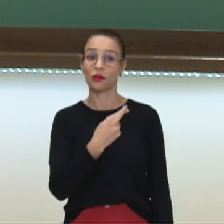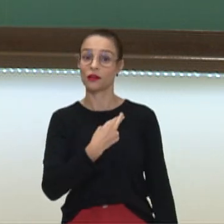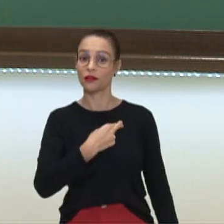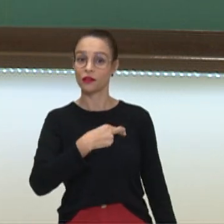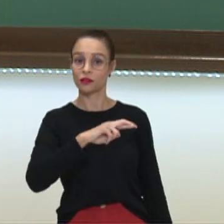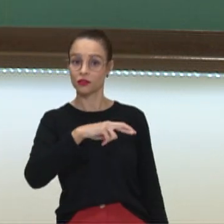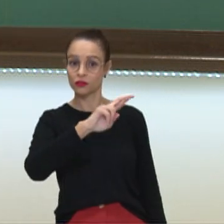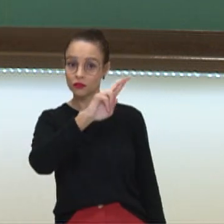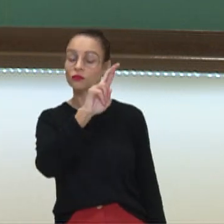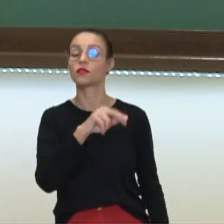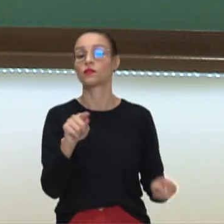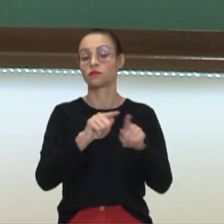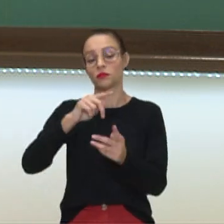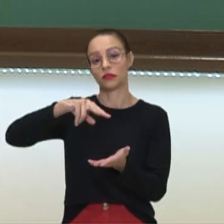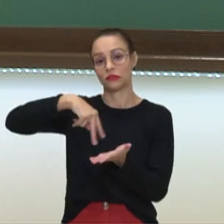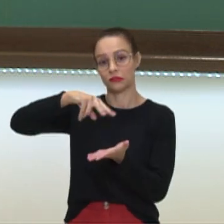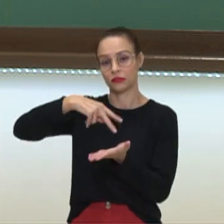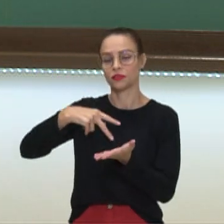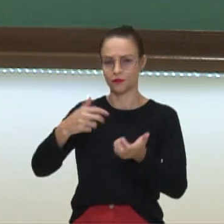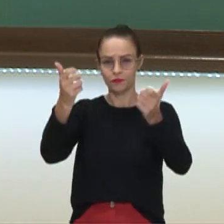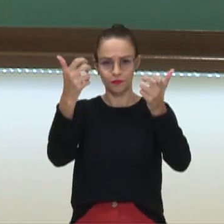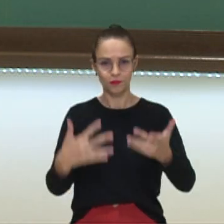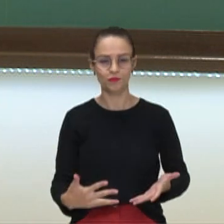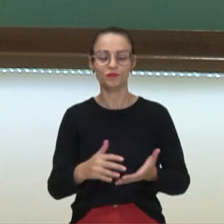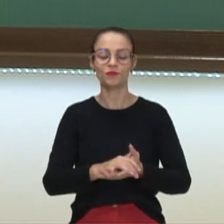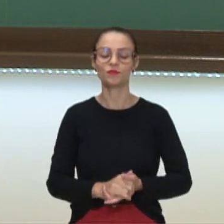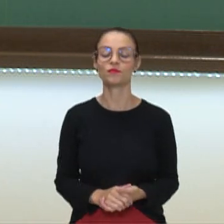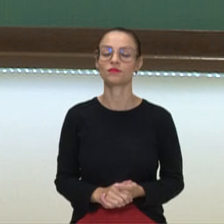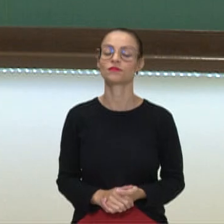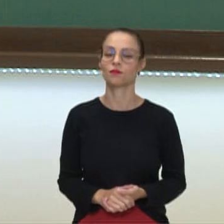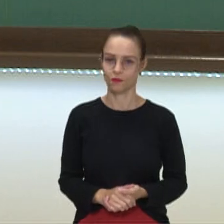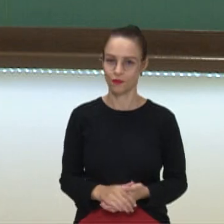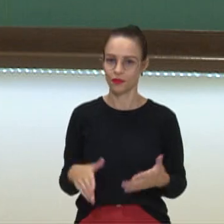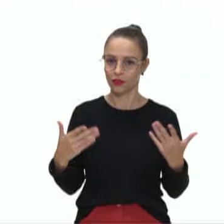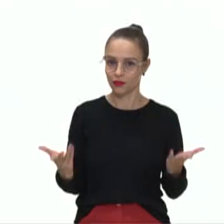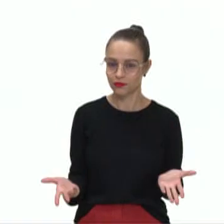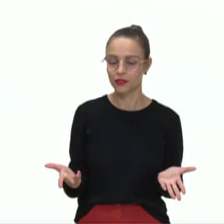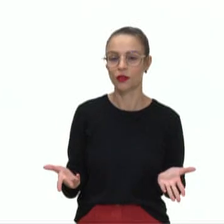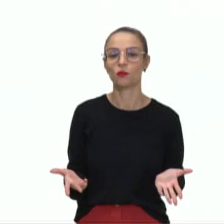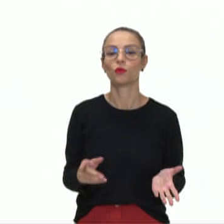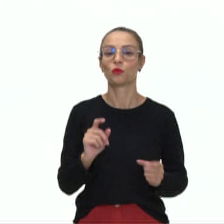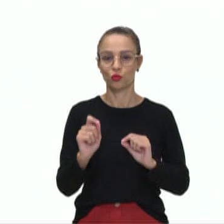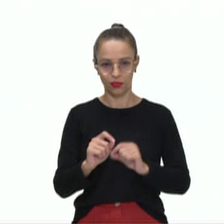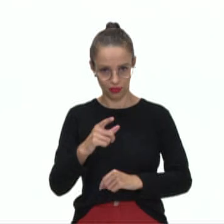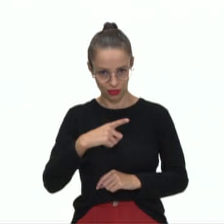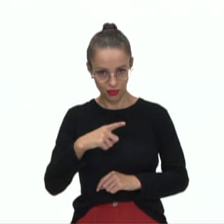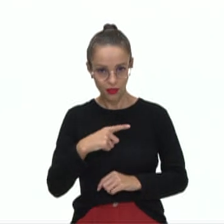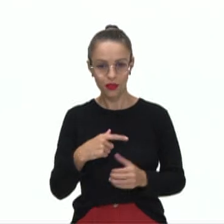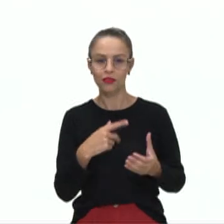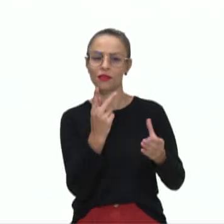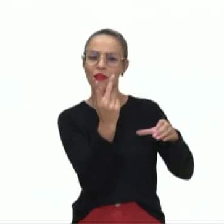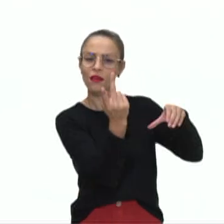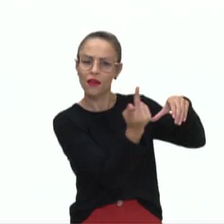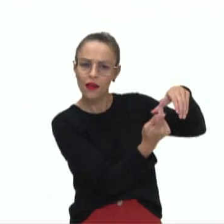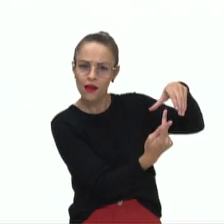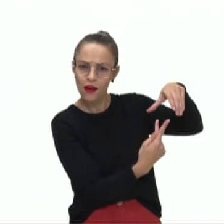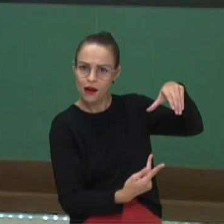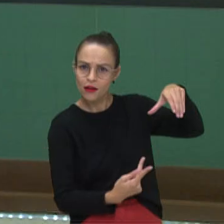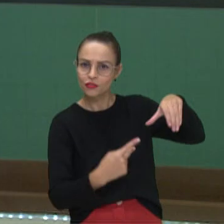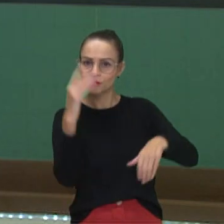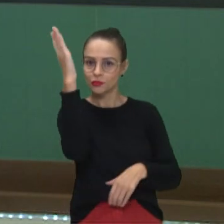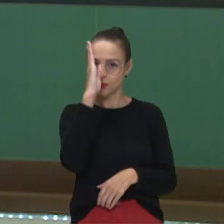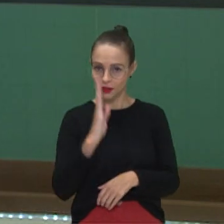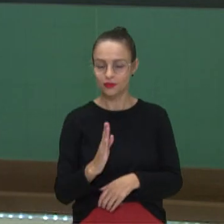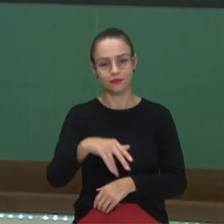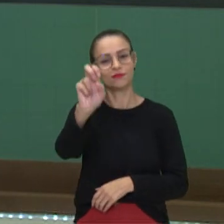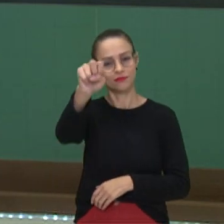rituais, né? A questão da dança, a gente vai falar um pouquinho sobre isso. Então, a resposta, se temos arte rupestre, né, brasileira,